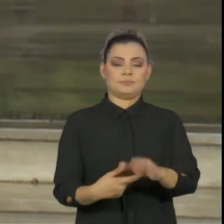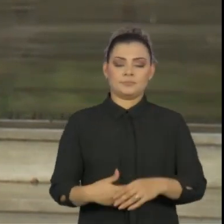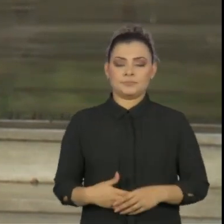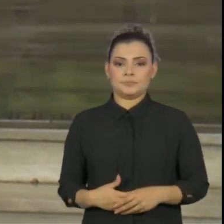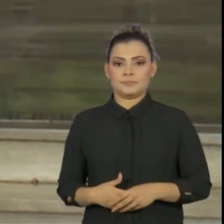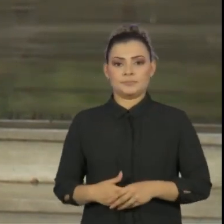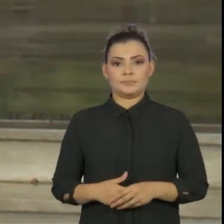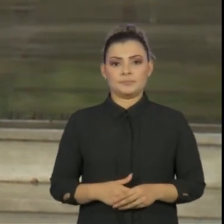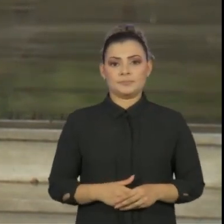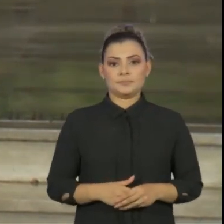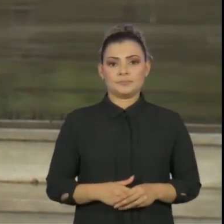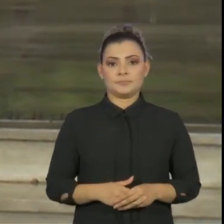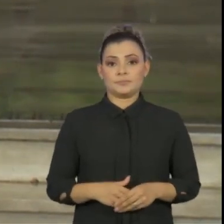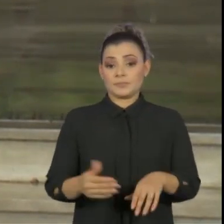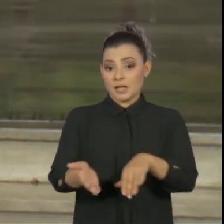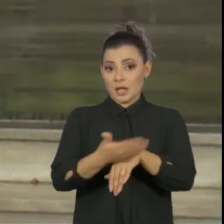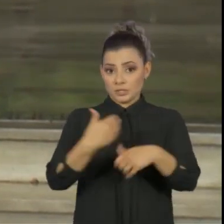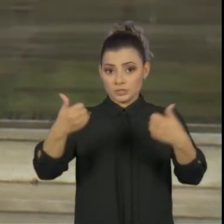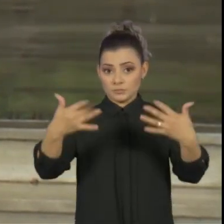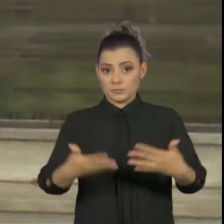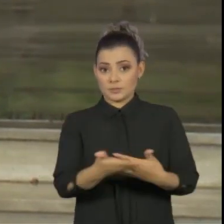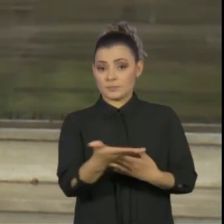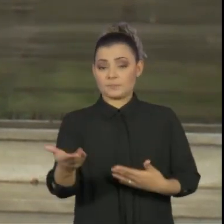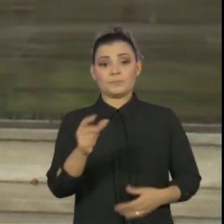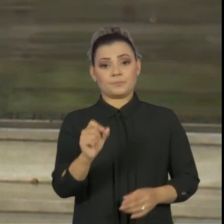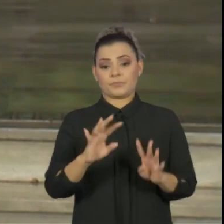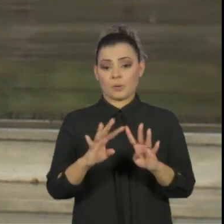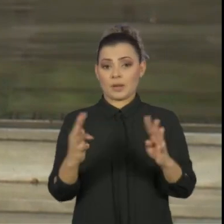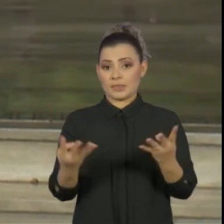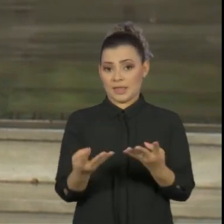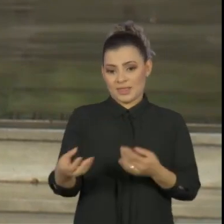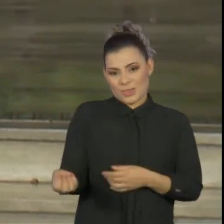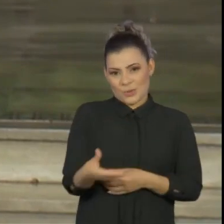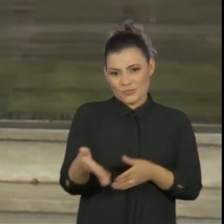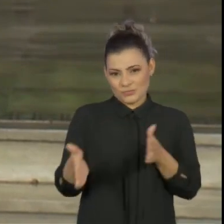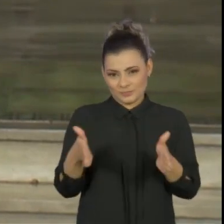E antes de falar da nova quarentena, quero aqui